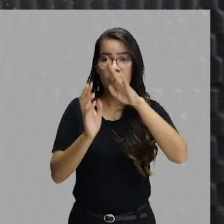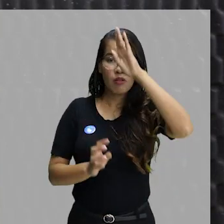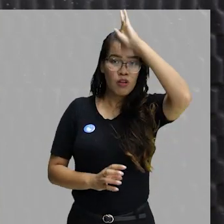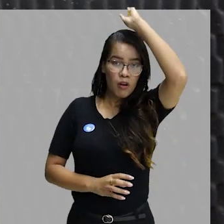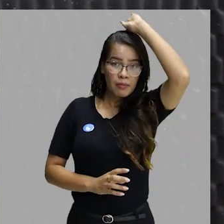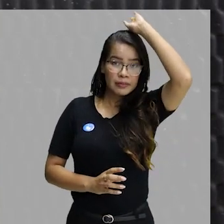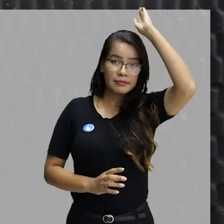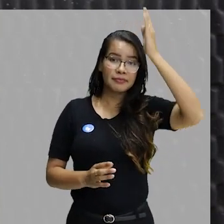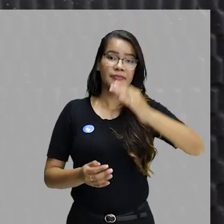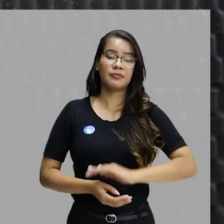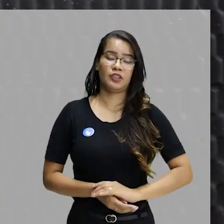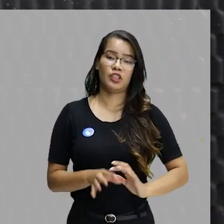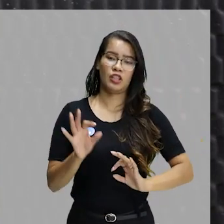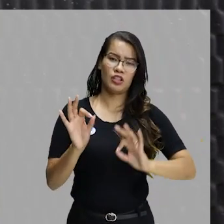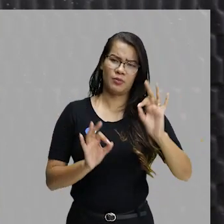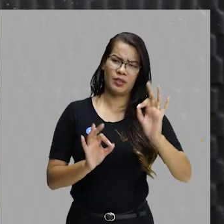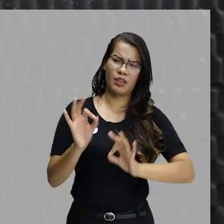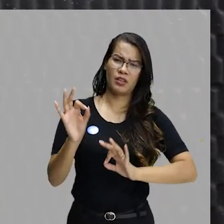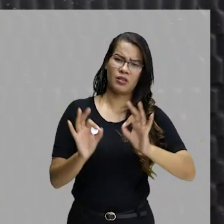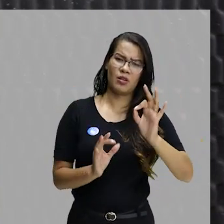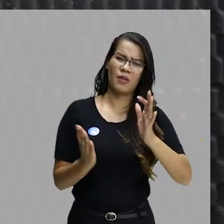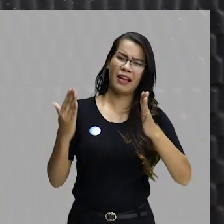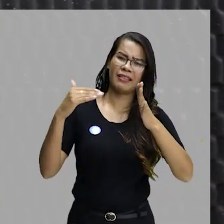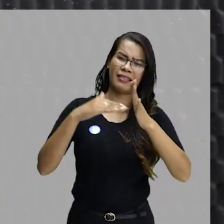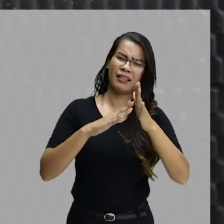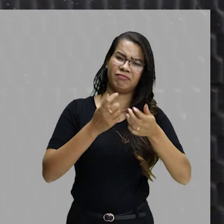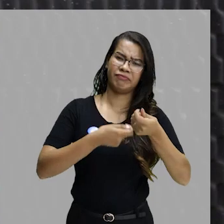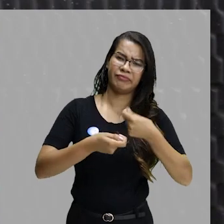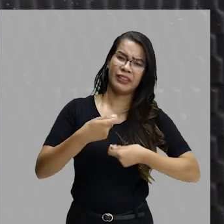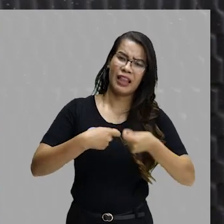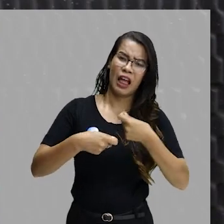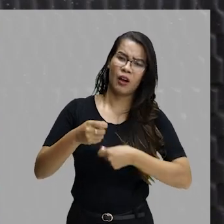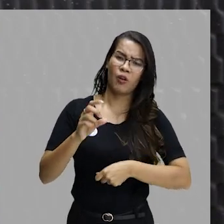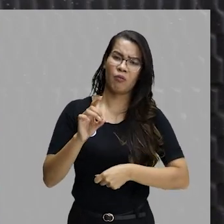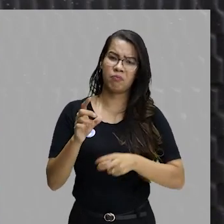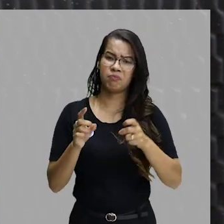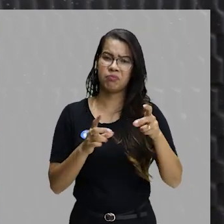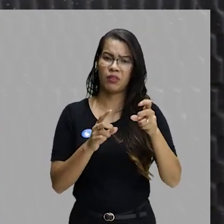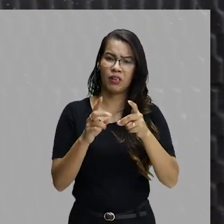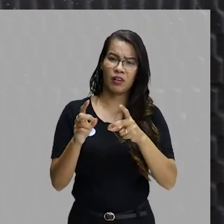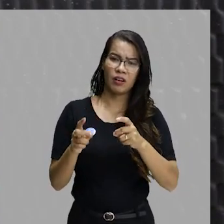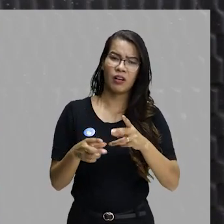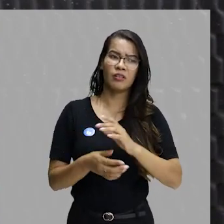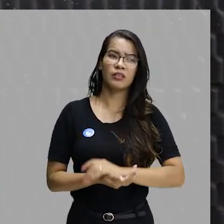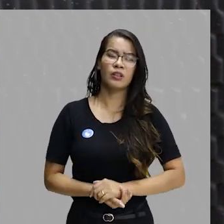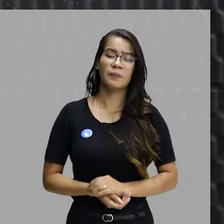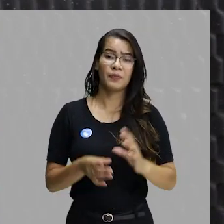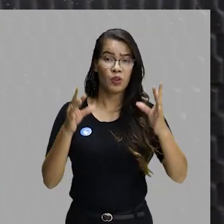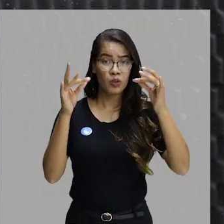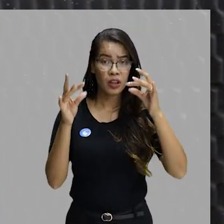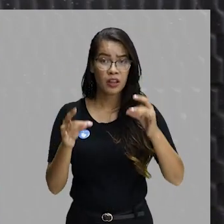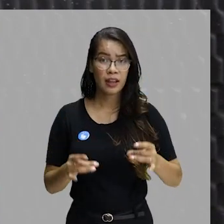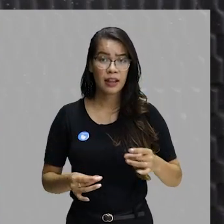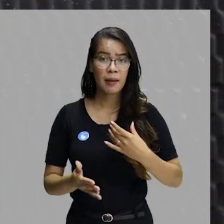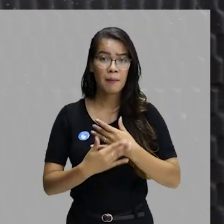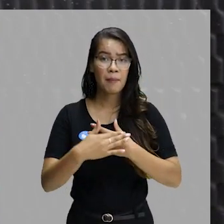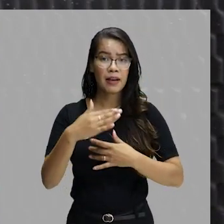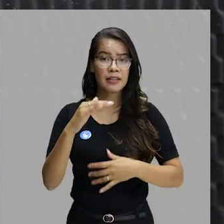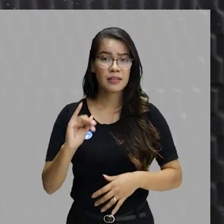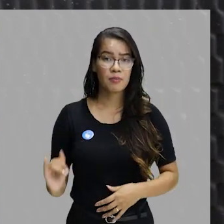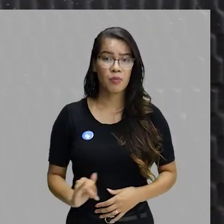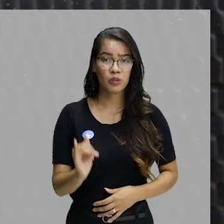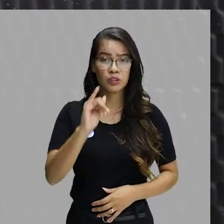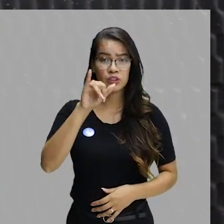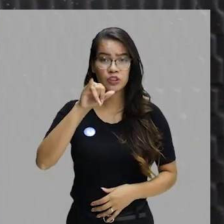de ordem tributária, o detalhe é que a principal instituição de Roma, politicamente